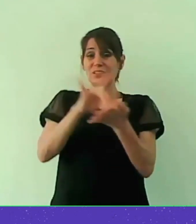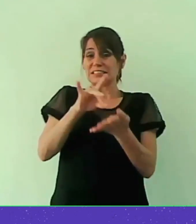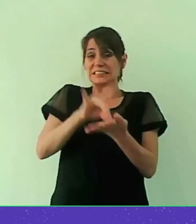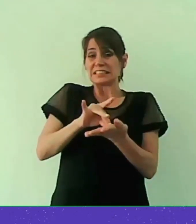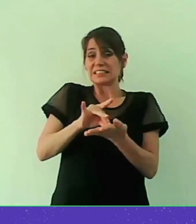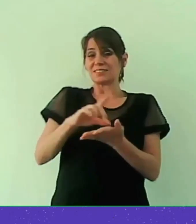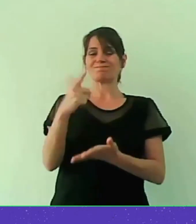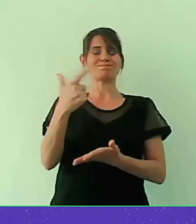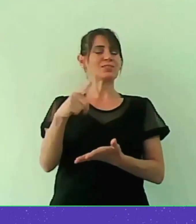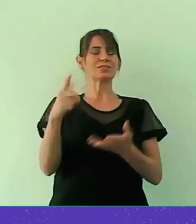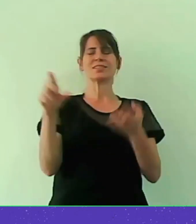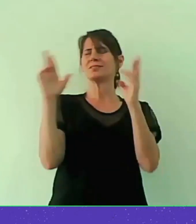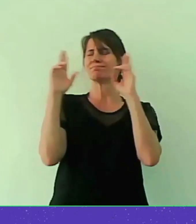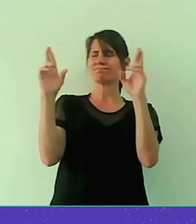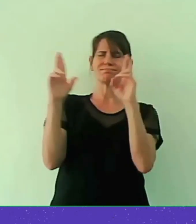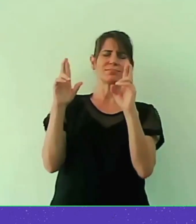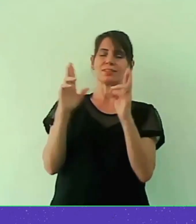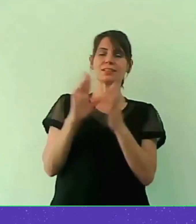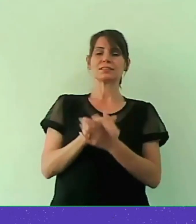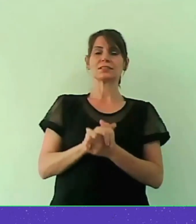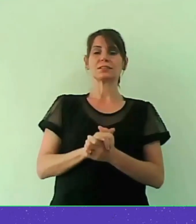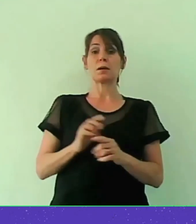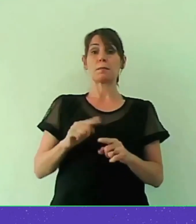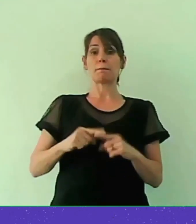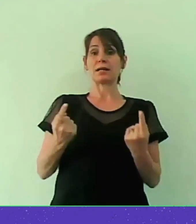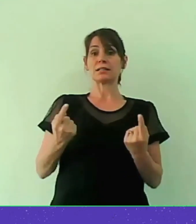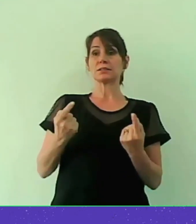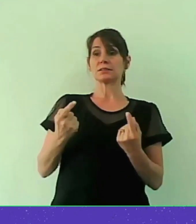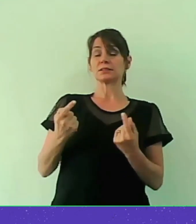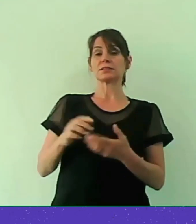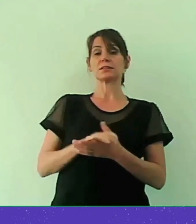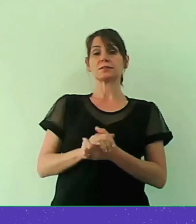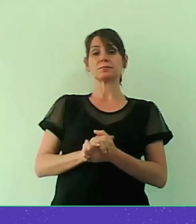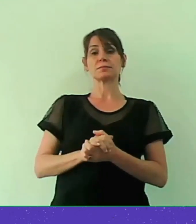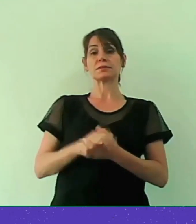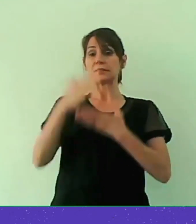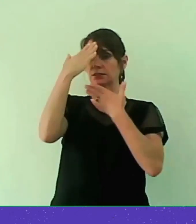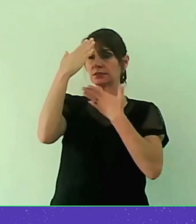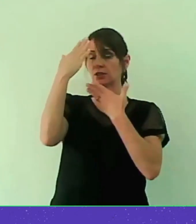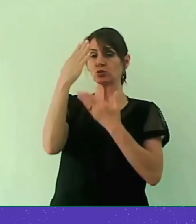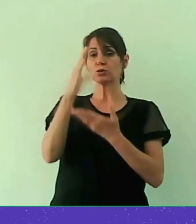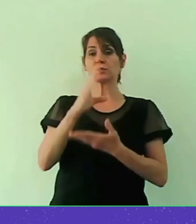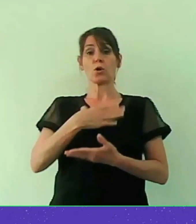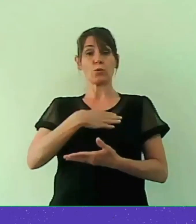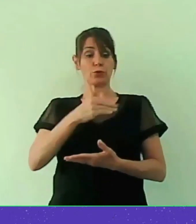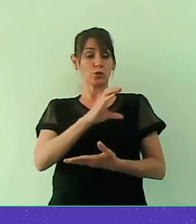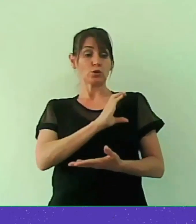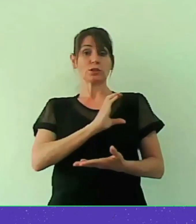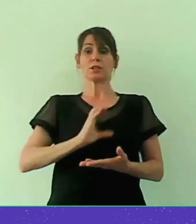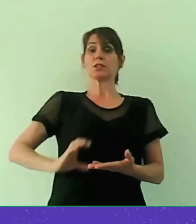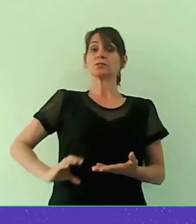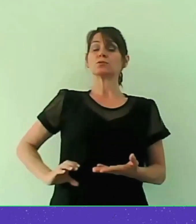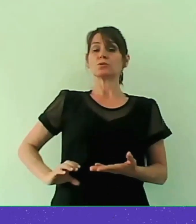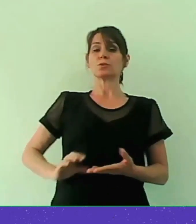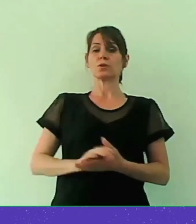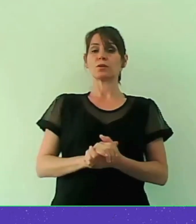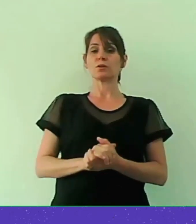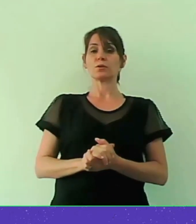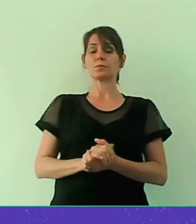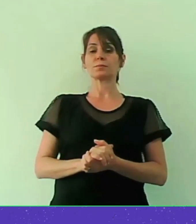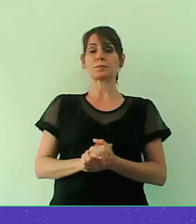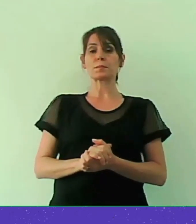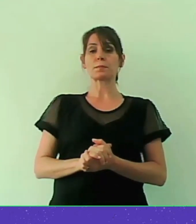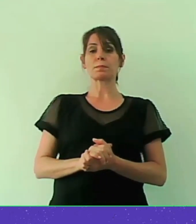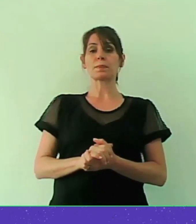a Deus, o Filho de Deus, Cristo, foi enviado por Deus para pregar